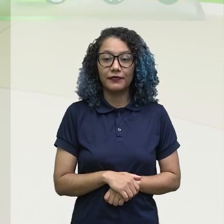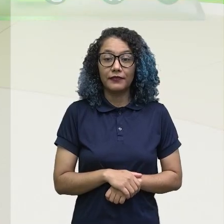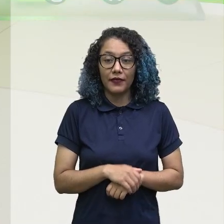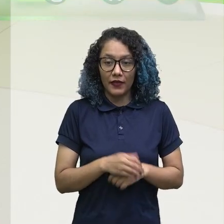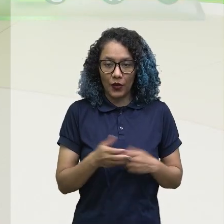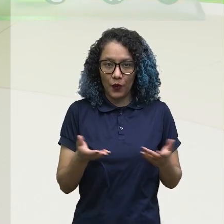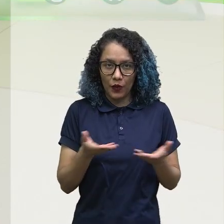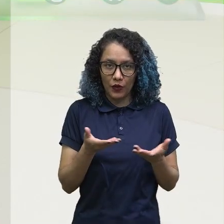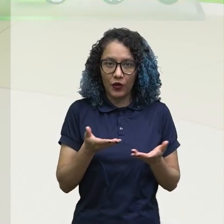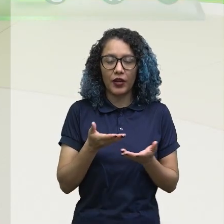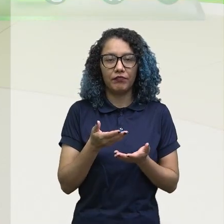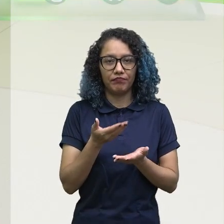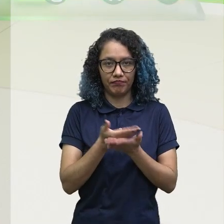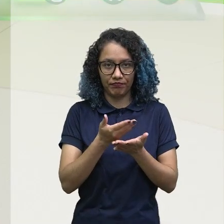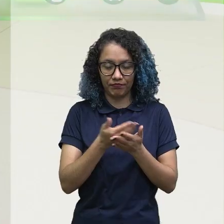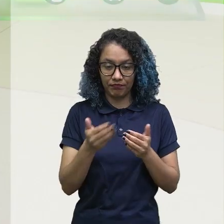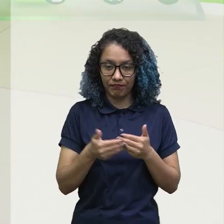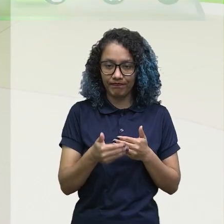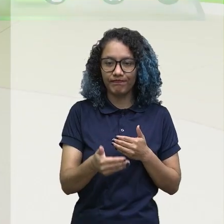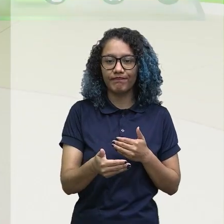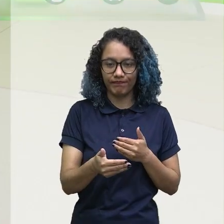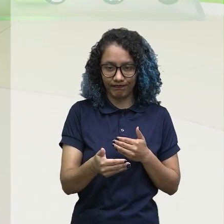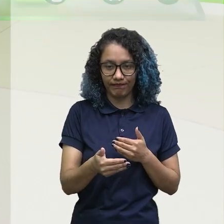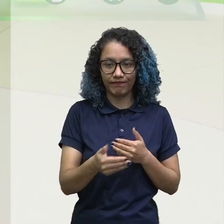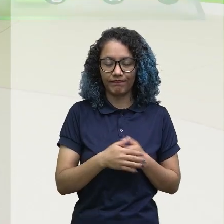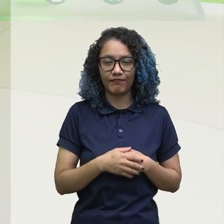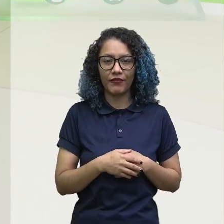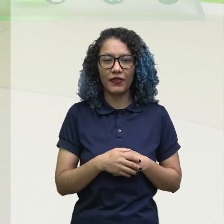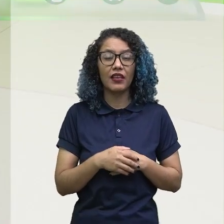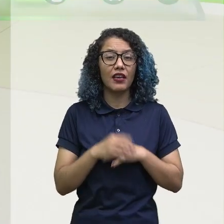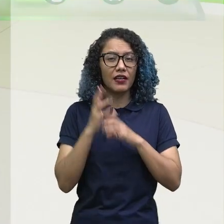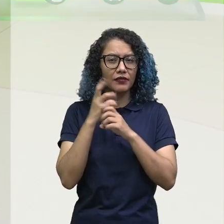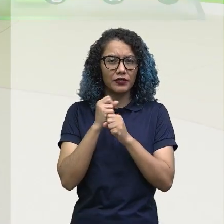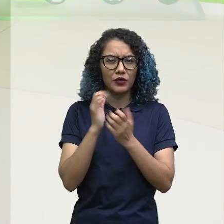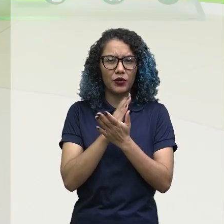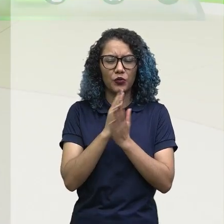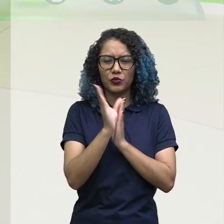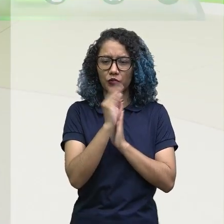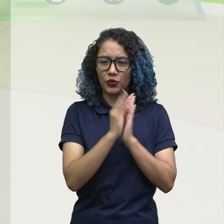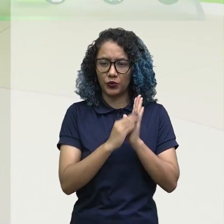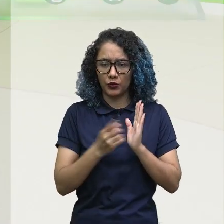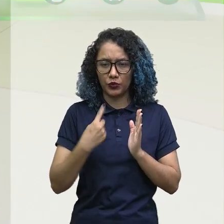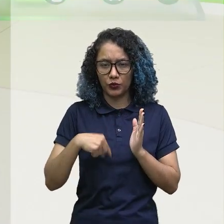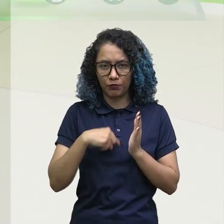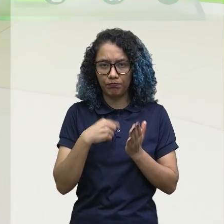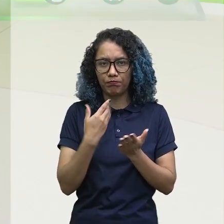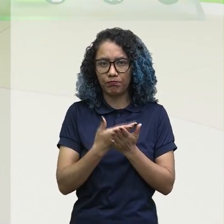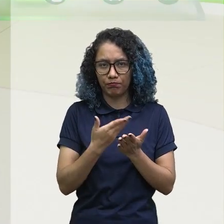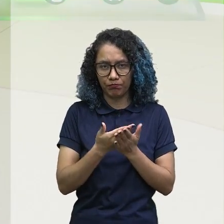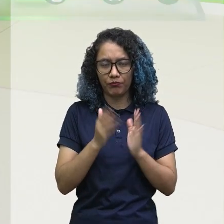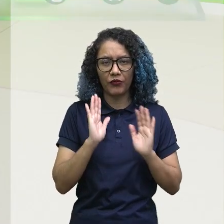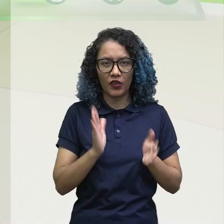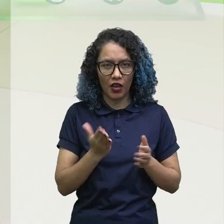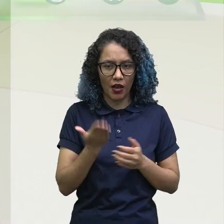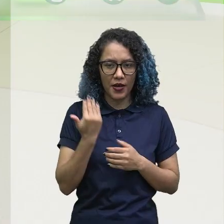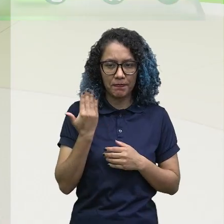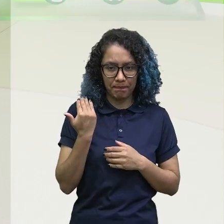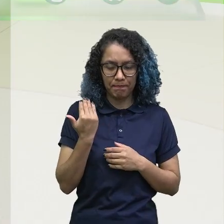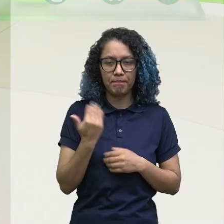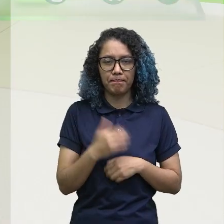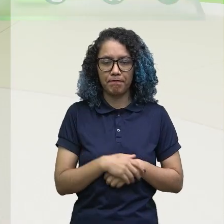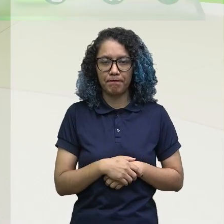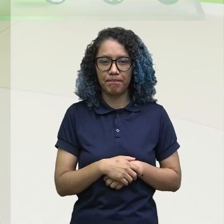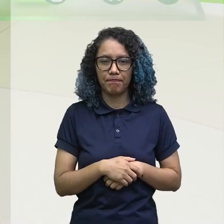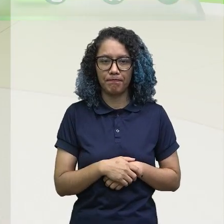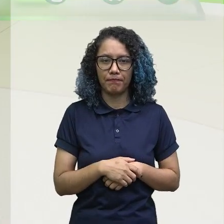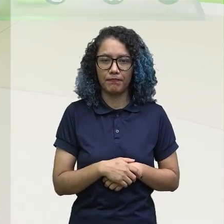Vamos dar início à nossa aula de revisão, relembrando aí alguns conteúdos que foram estudados juntos com vocês aí nessa unidade,